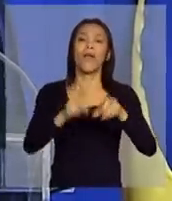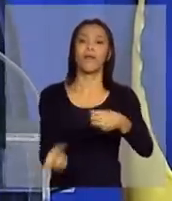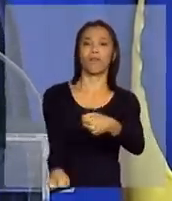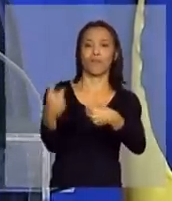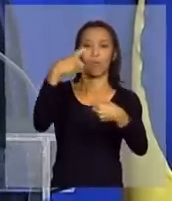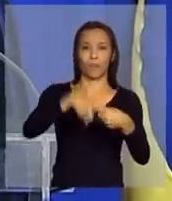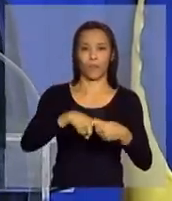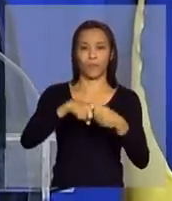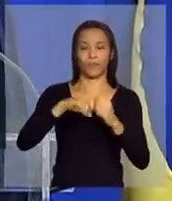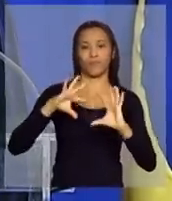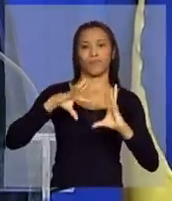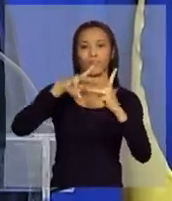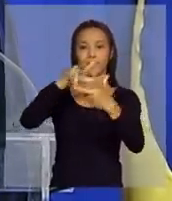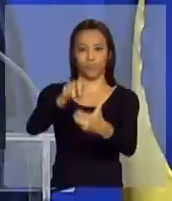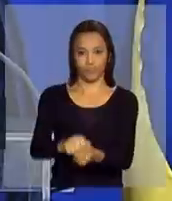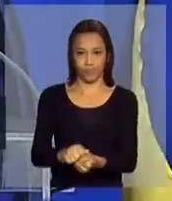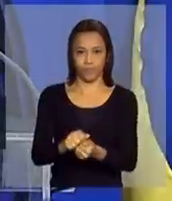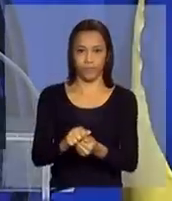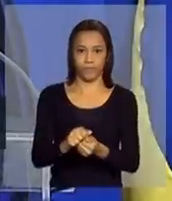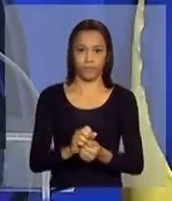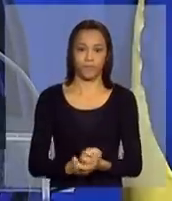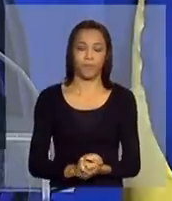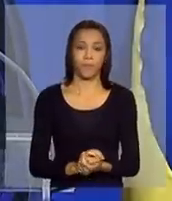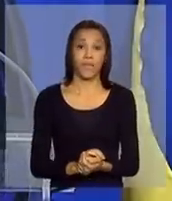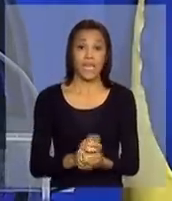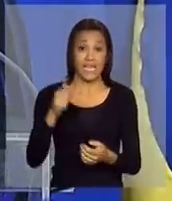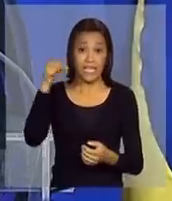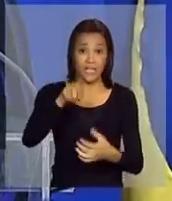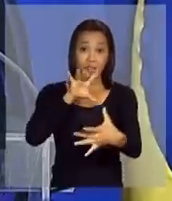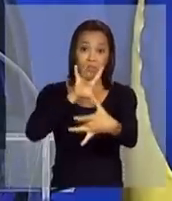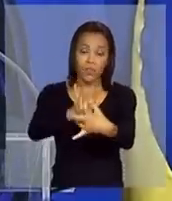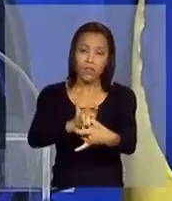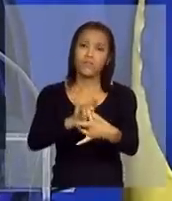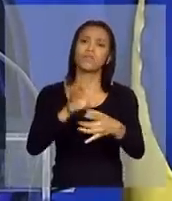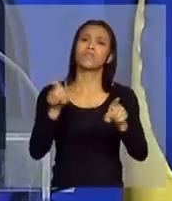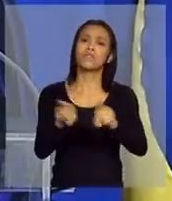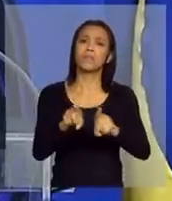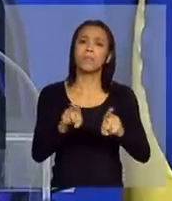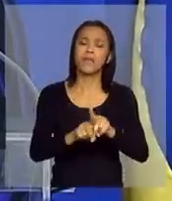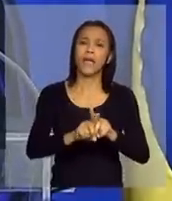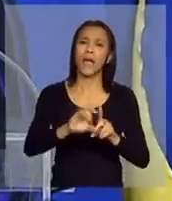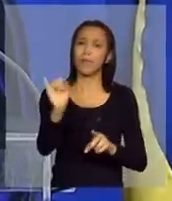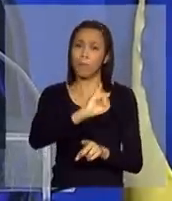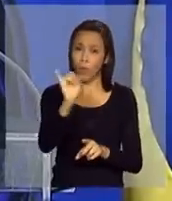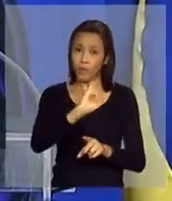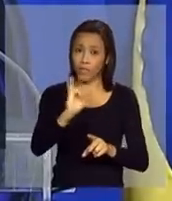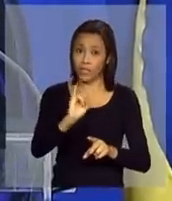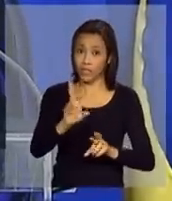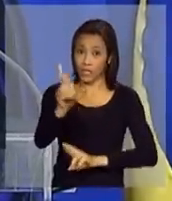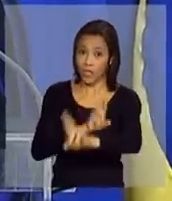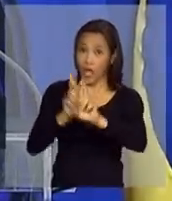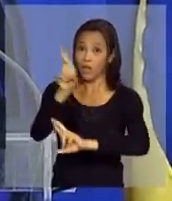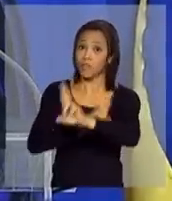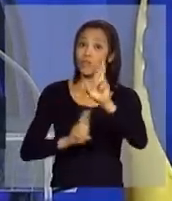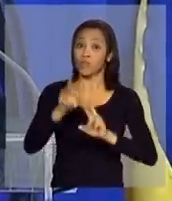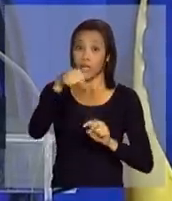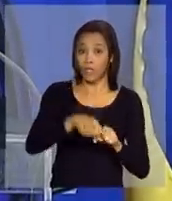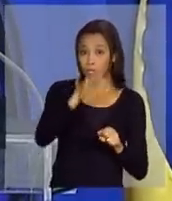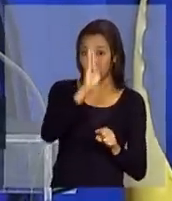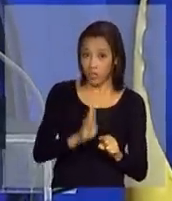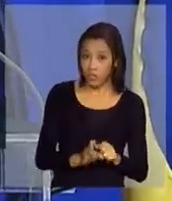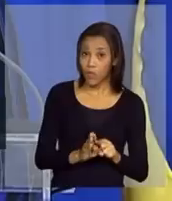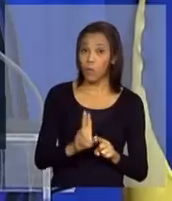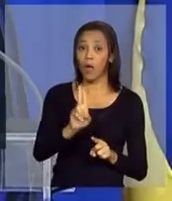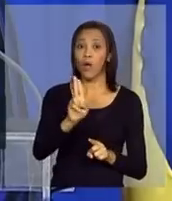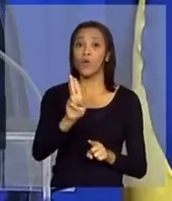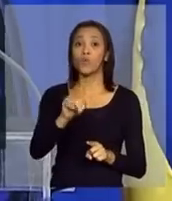internacional. E, nesse contexto, a importância da relação do Brasil com a União Europeia.